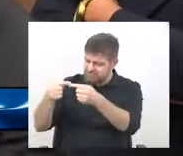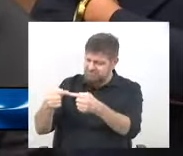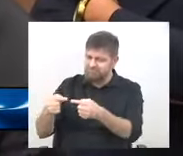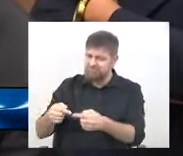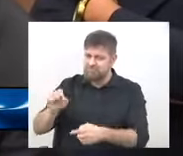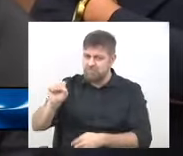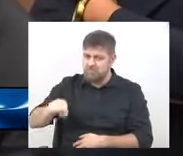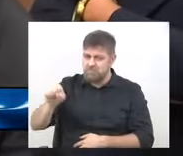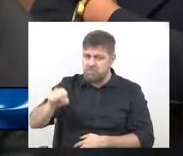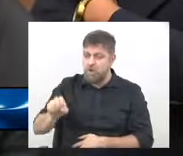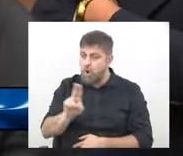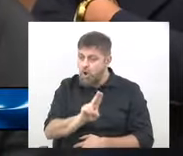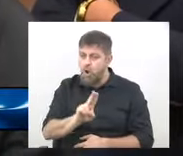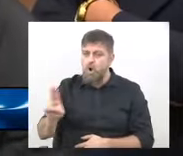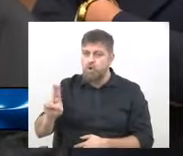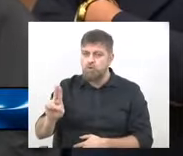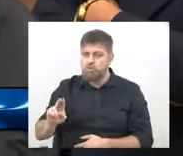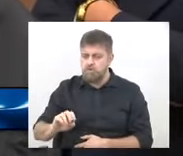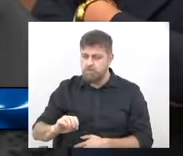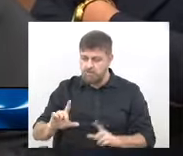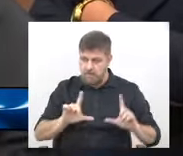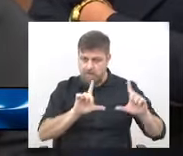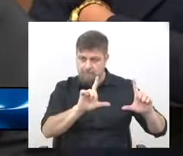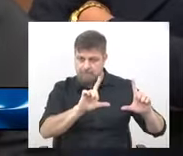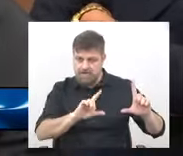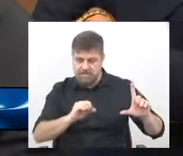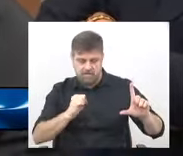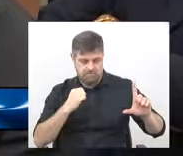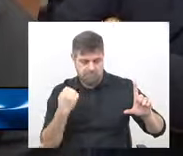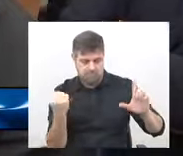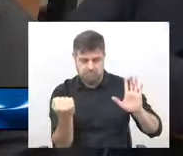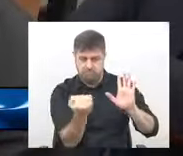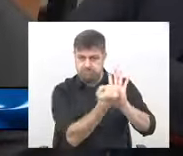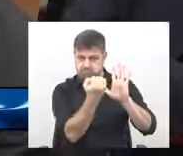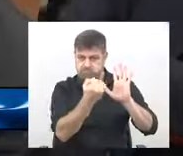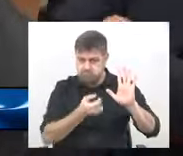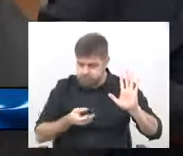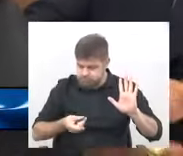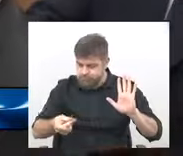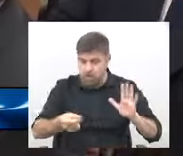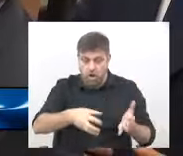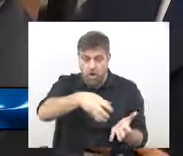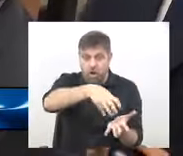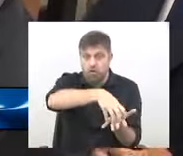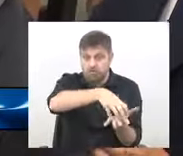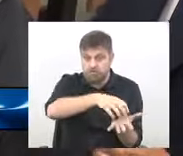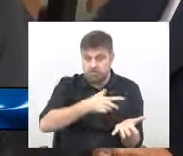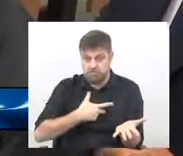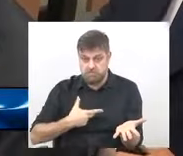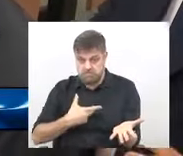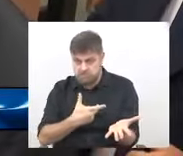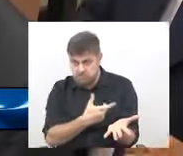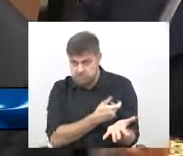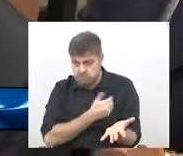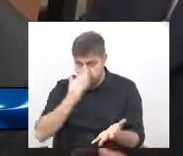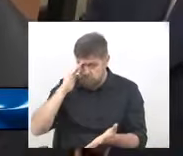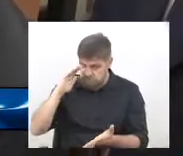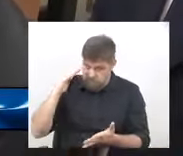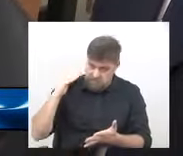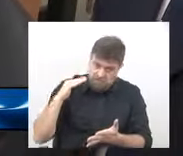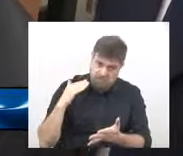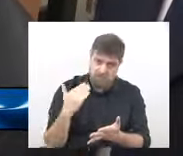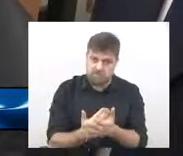o nome deste importante cidadão num centro de saúde que, tenho certeza, trará tantos